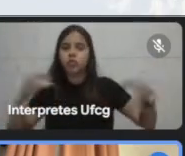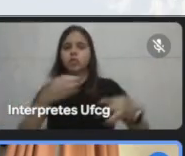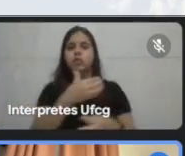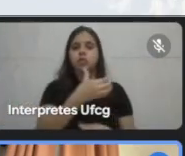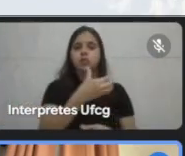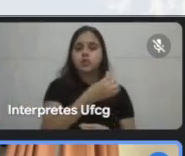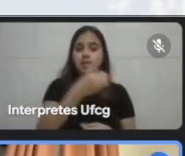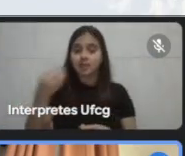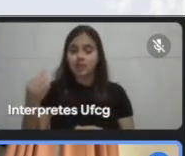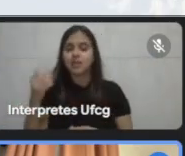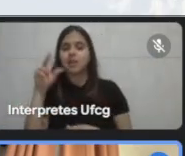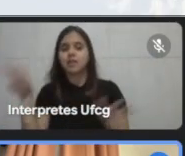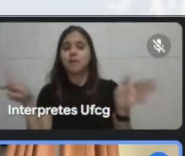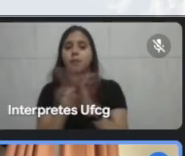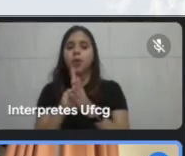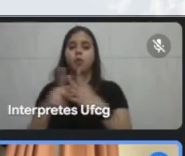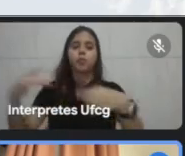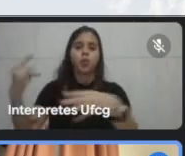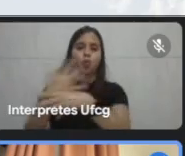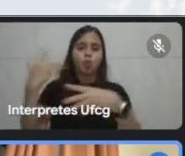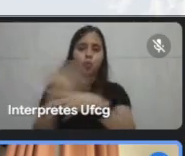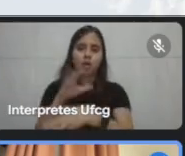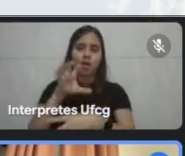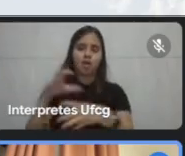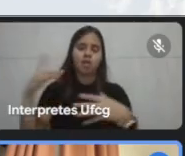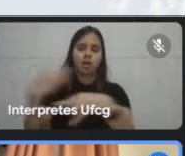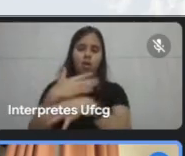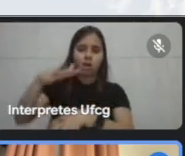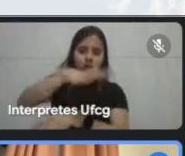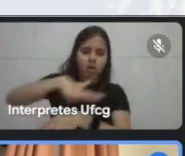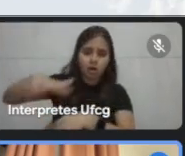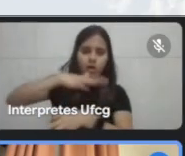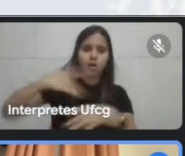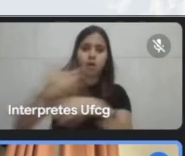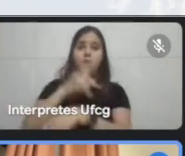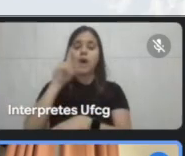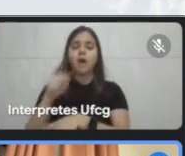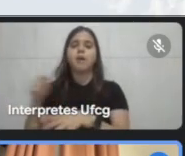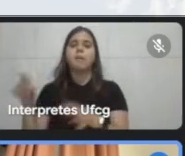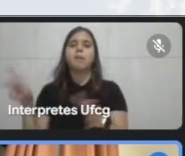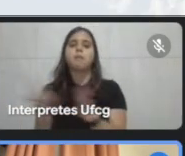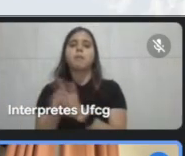área urbana. Esses são dados do próprio censo de 2022, lá do IBGE.